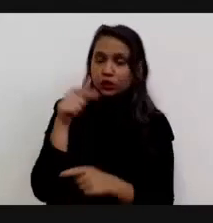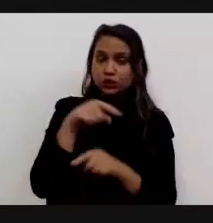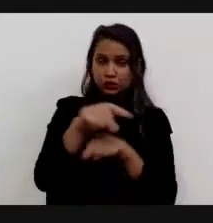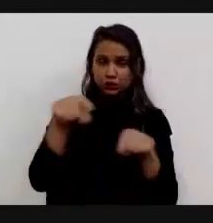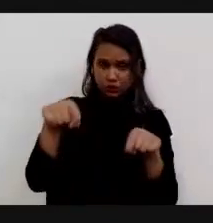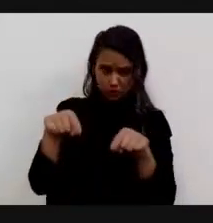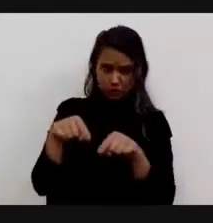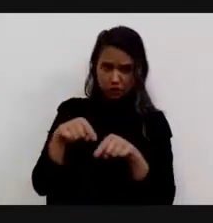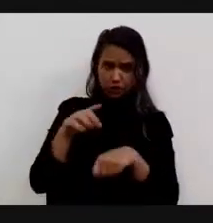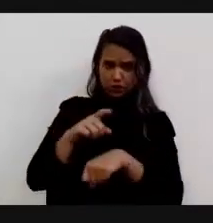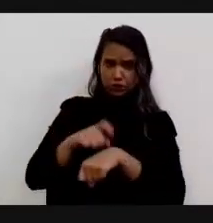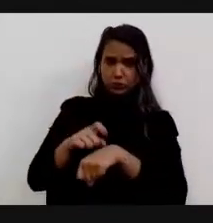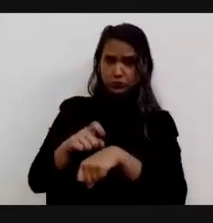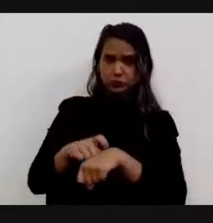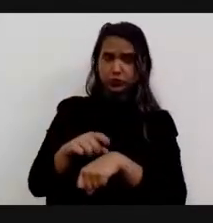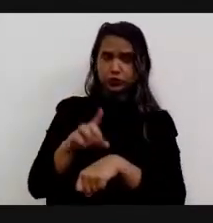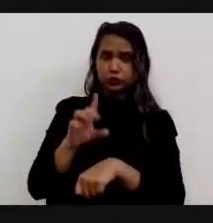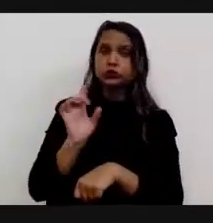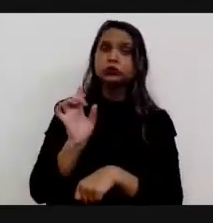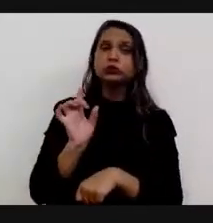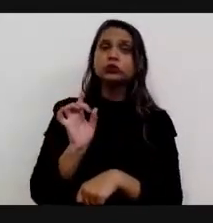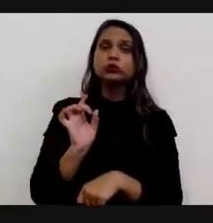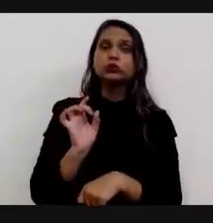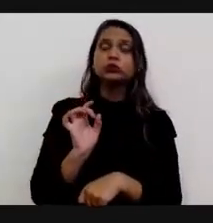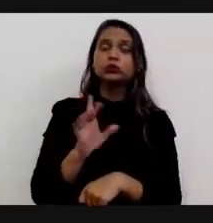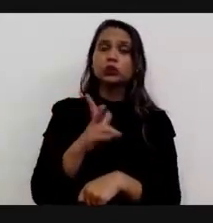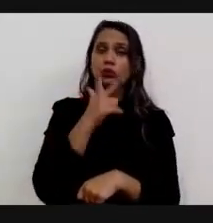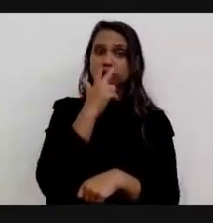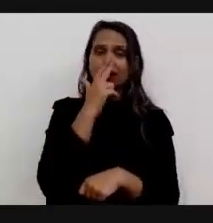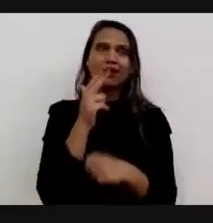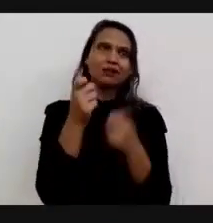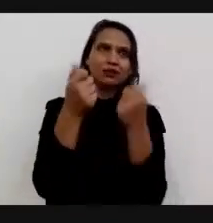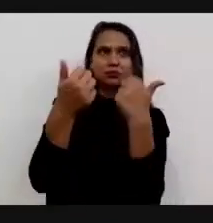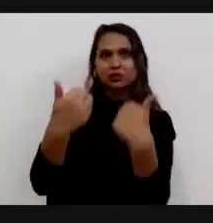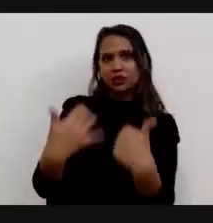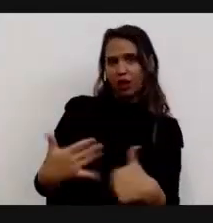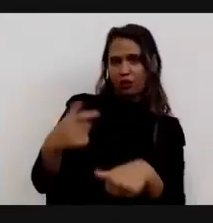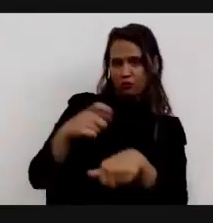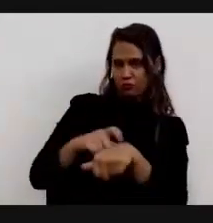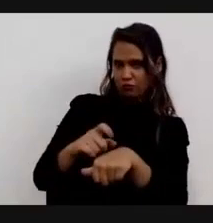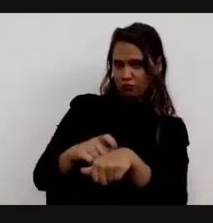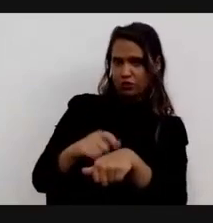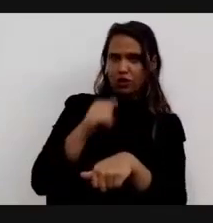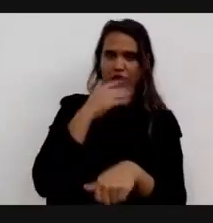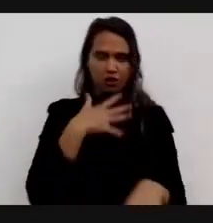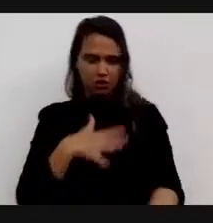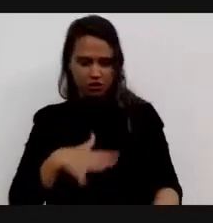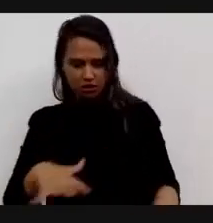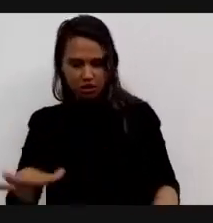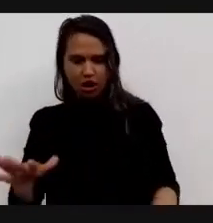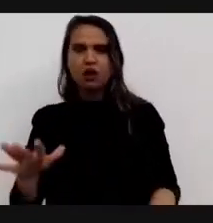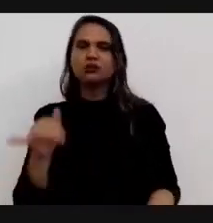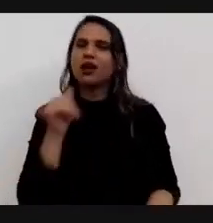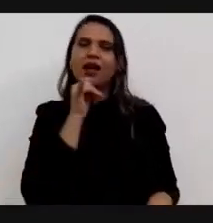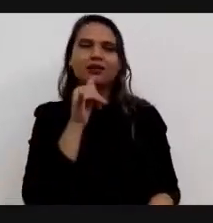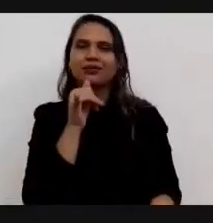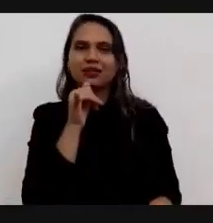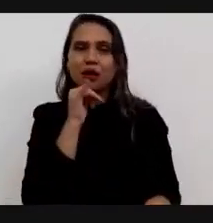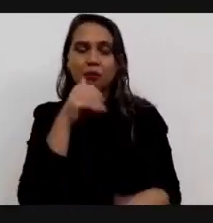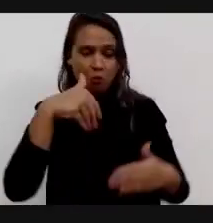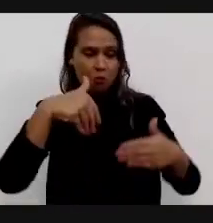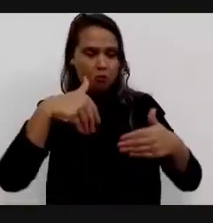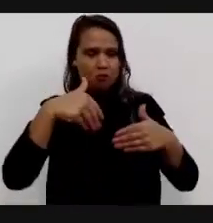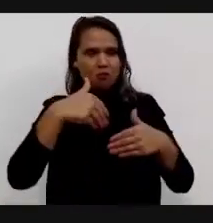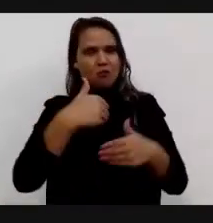situação, vindo a toque de caixa, que se justifica numa situação onde as crianças estão morrendo de desnutrição,